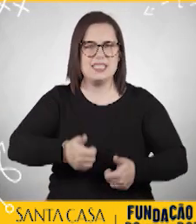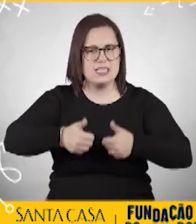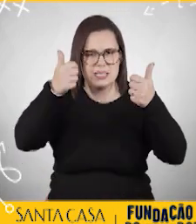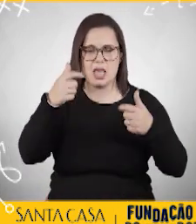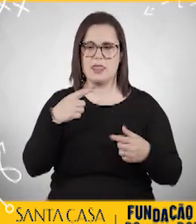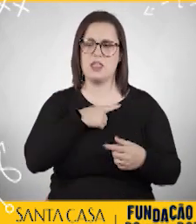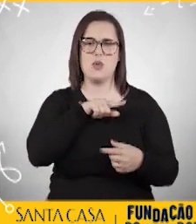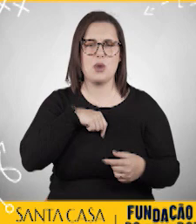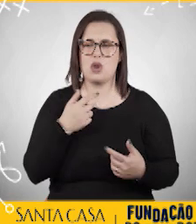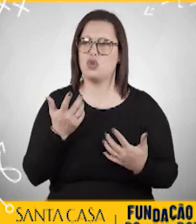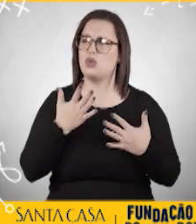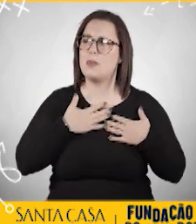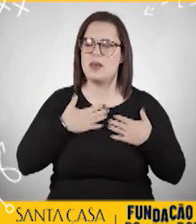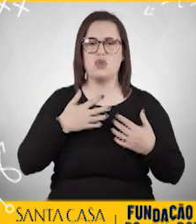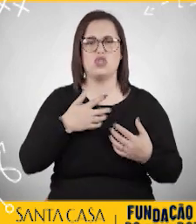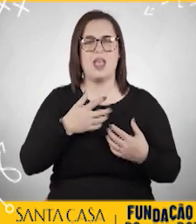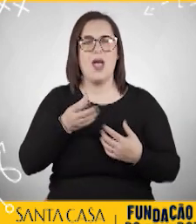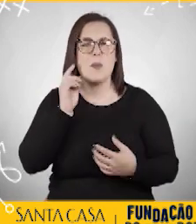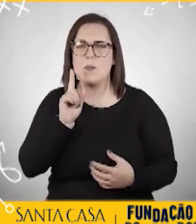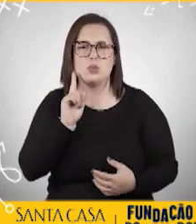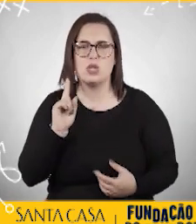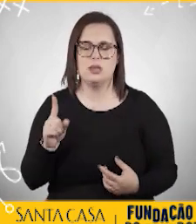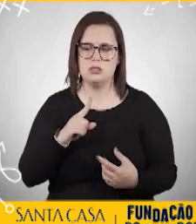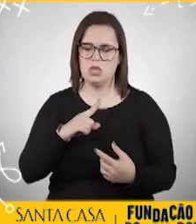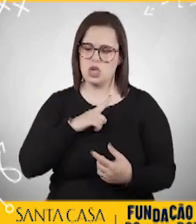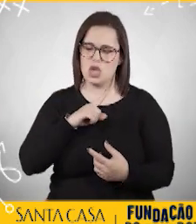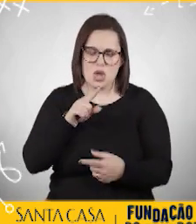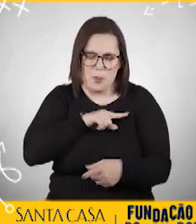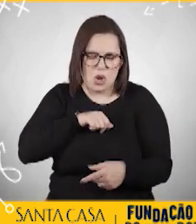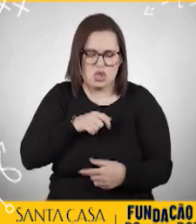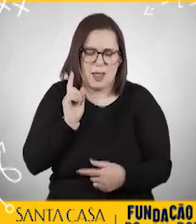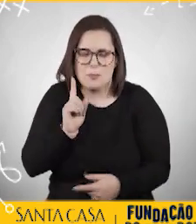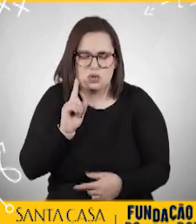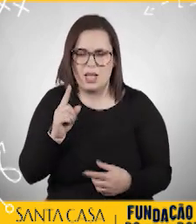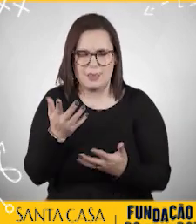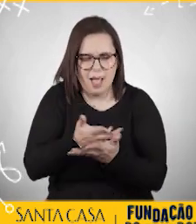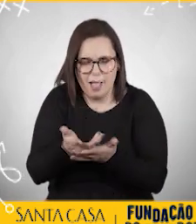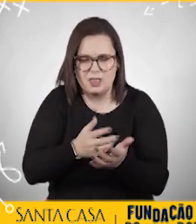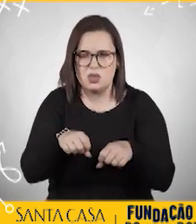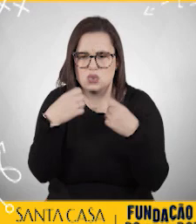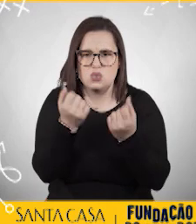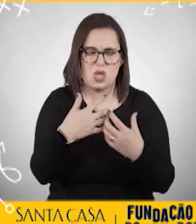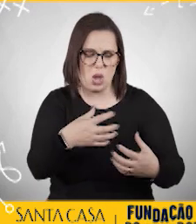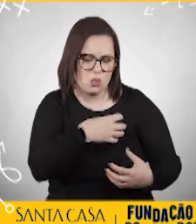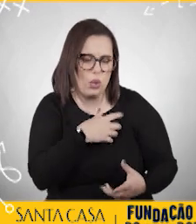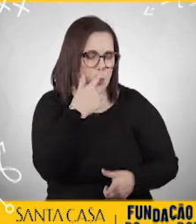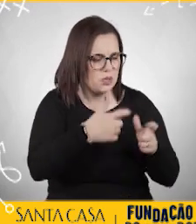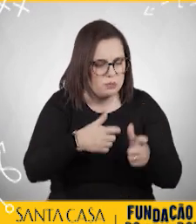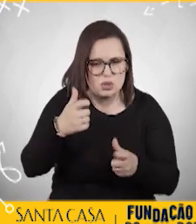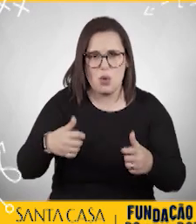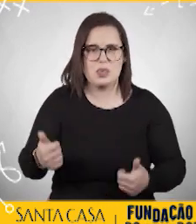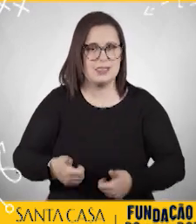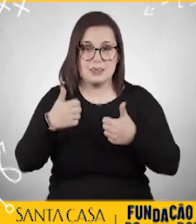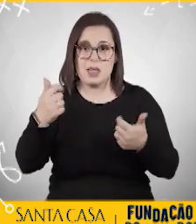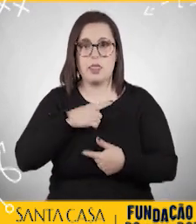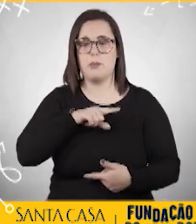entorno, e o pilar de fora dos comerciais é um pilar muito importante, a relação social do clube com as